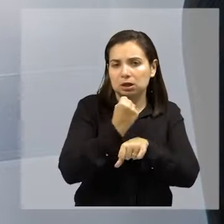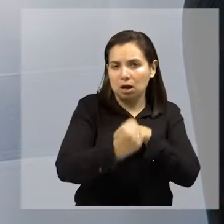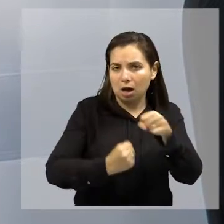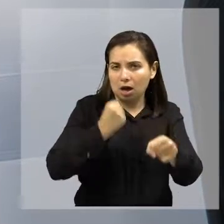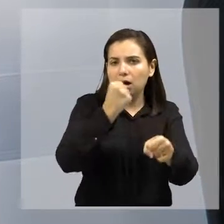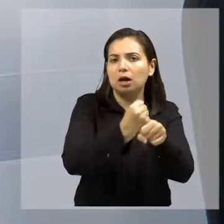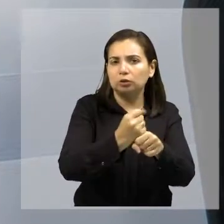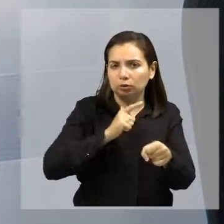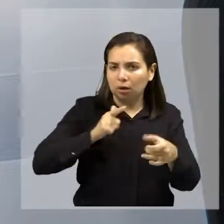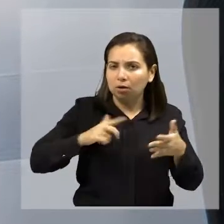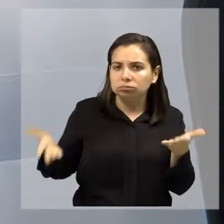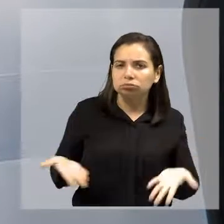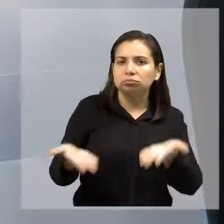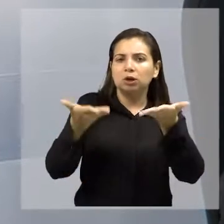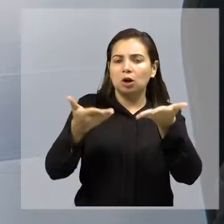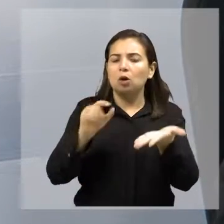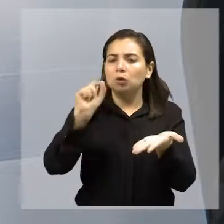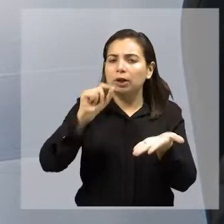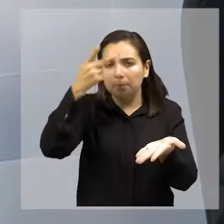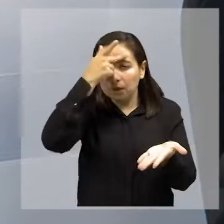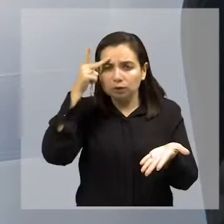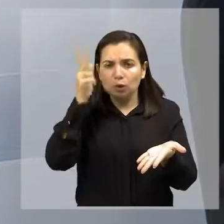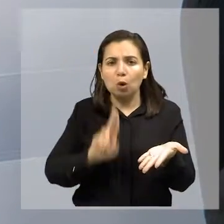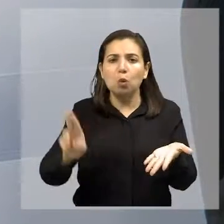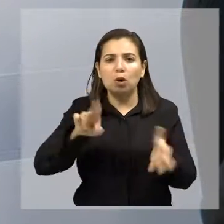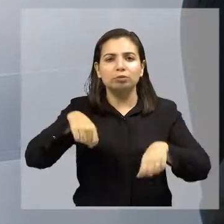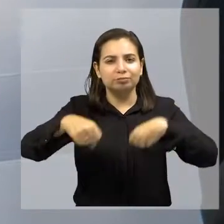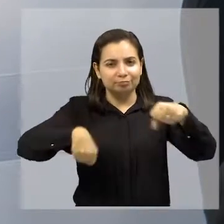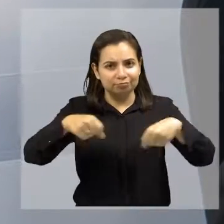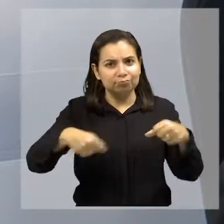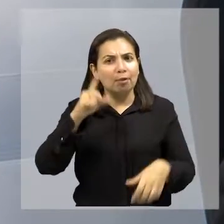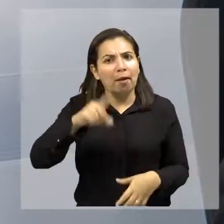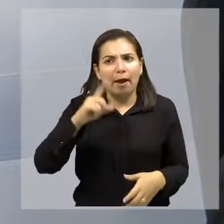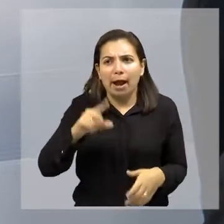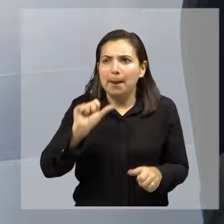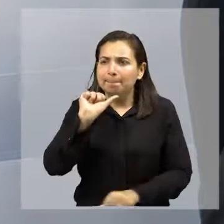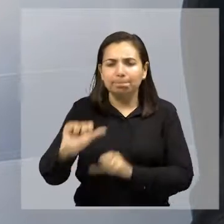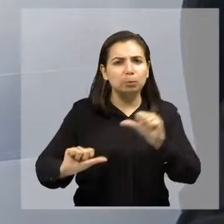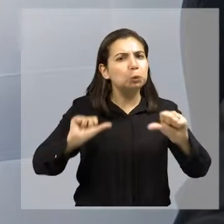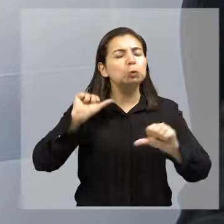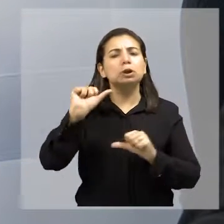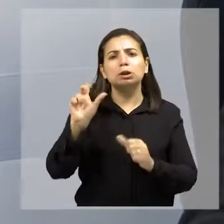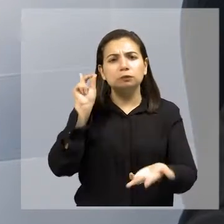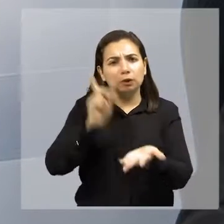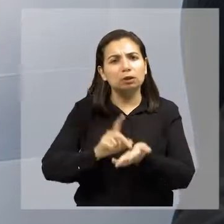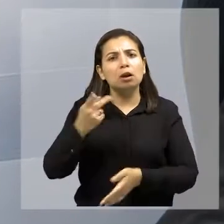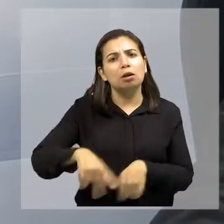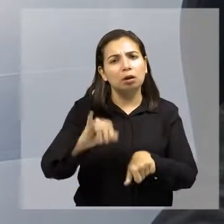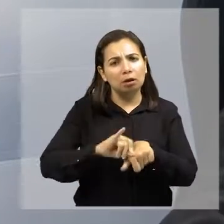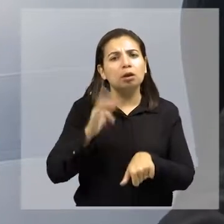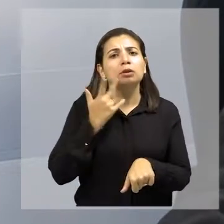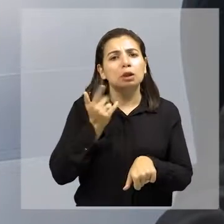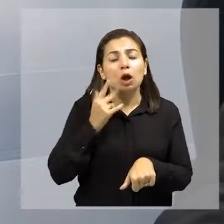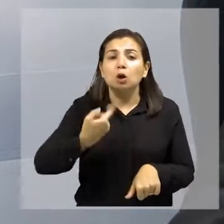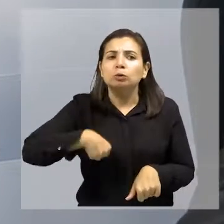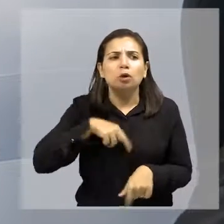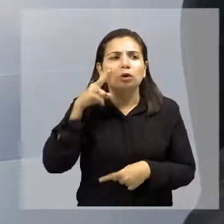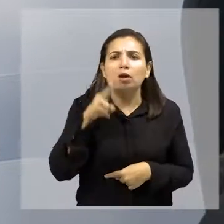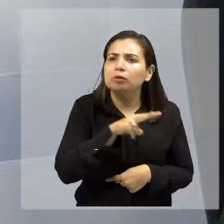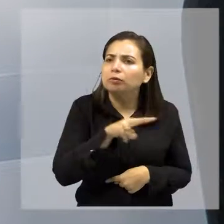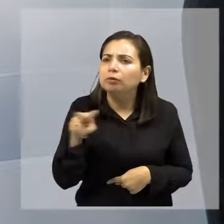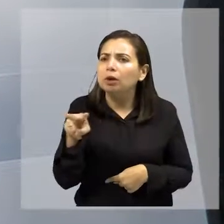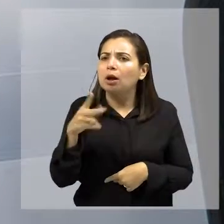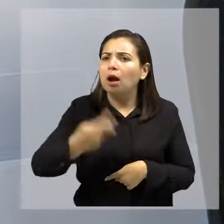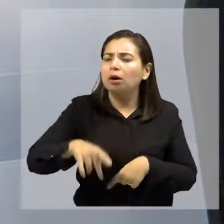anos de incentivo a modal cicloviário. Isso foi uma revolução em Fortaleza. Isso realmente foi uma revolução em Fortaleza. Hoje a gente assiste a cidade